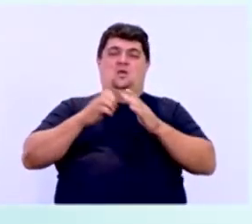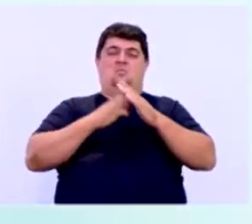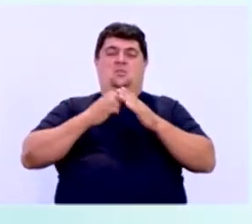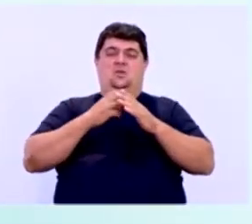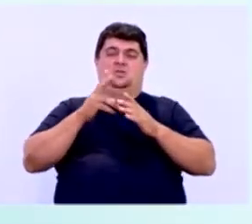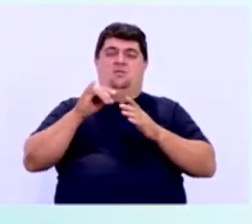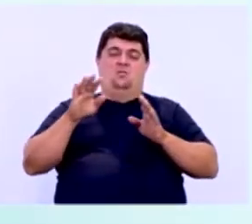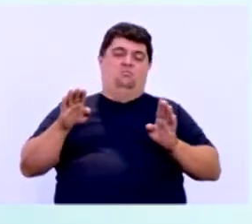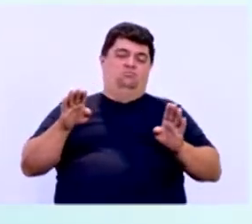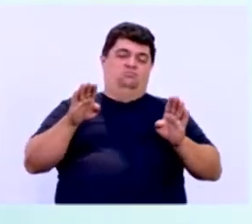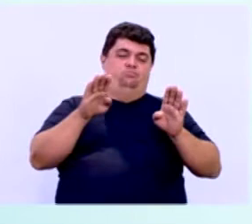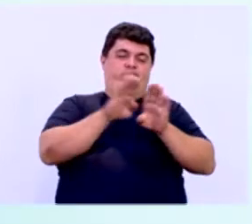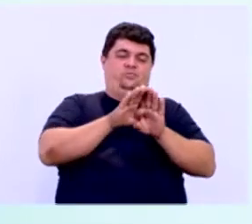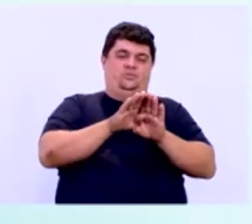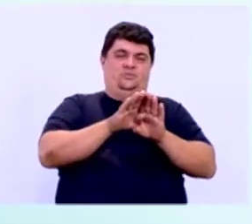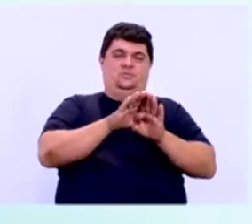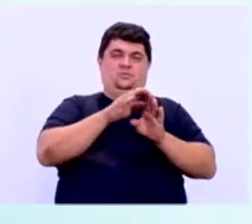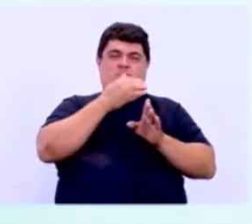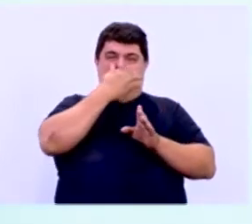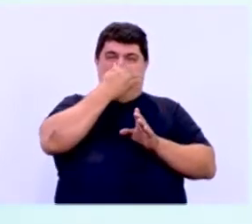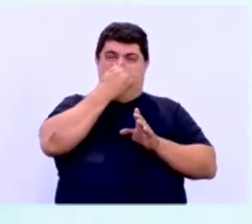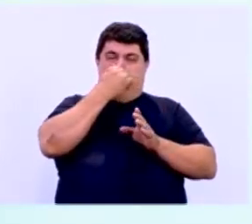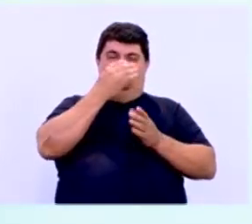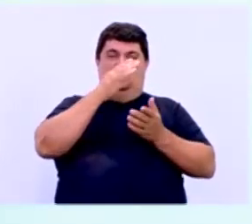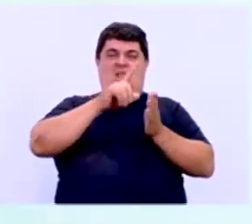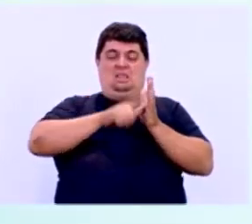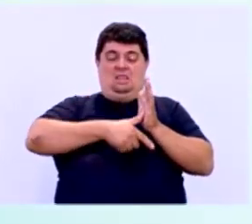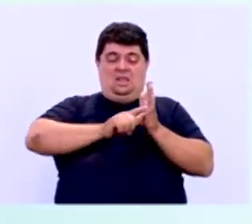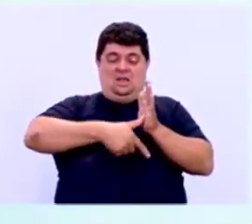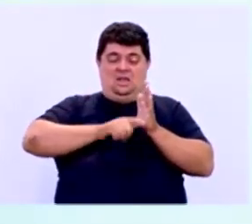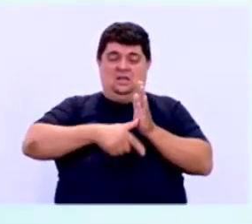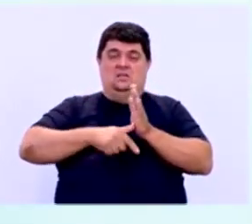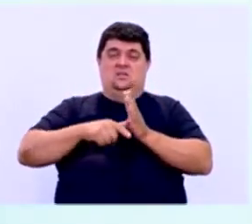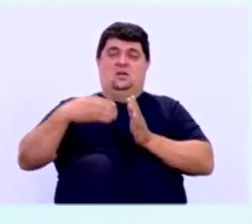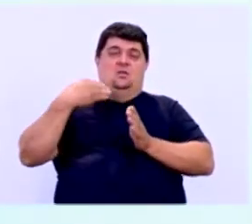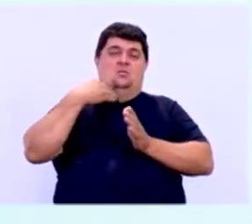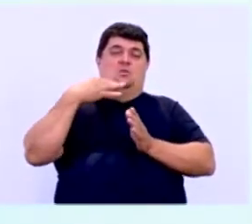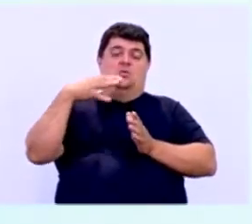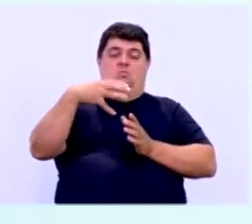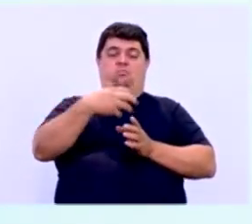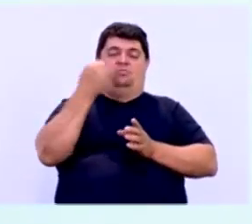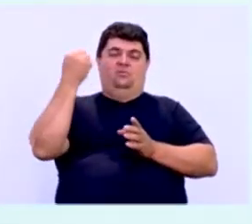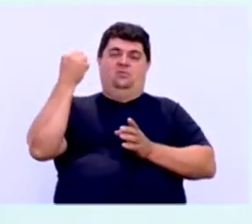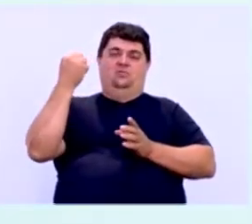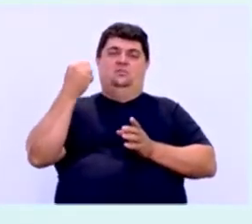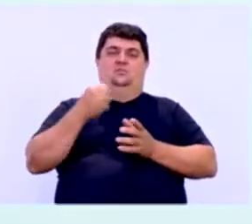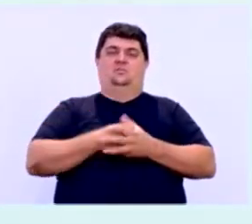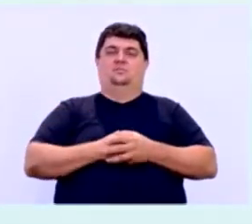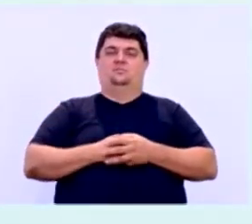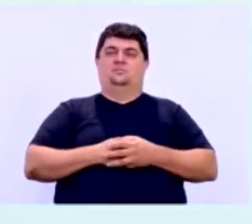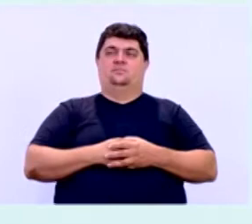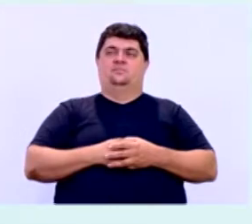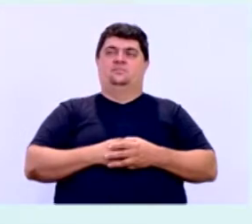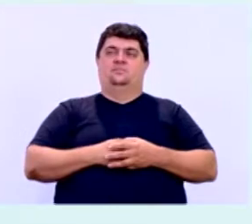consegue liquidar o financiamento, pagar as mensalidades, e aí a situação financeira vai ficando complicada, né?